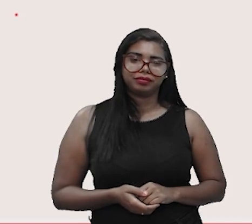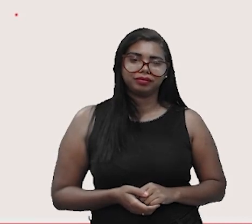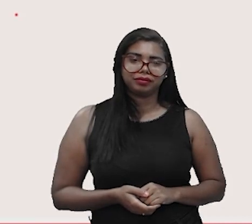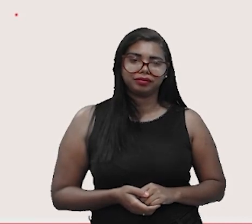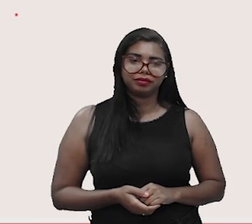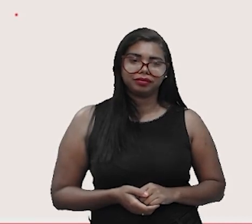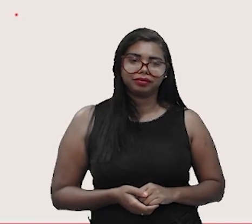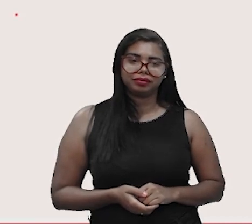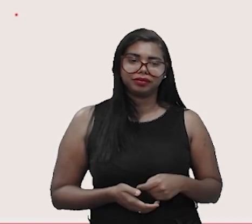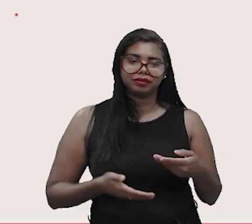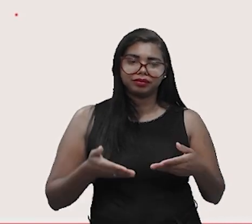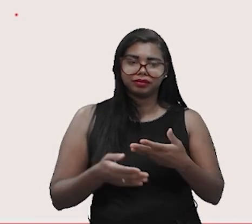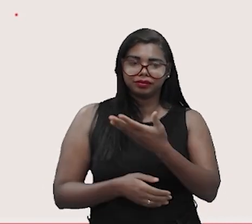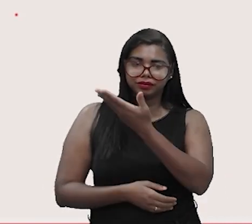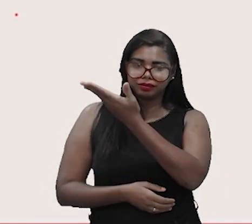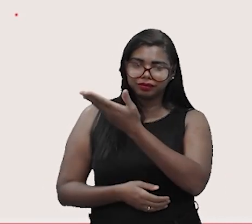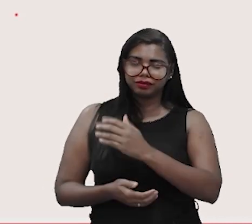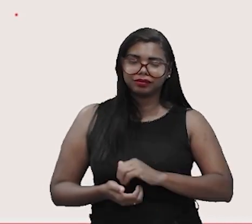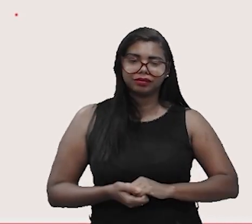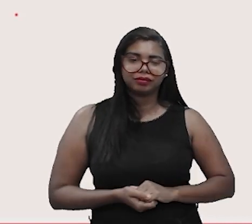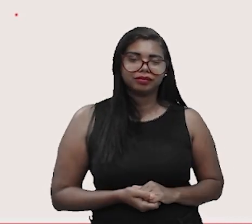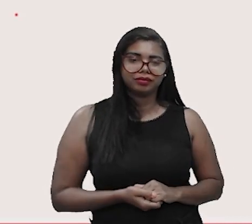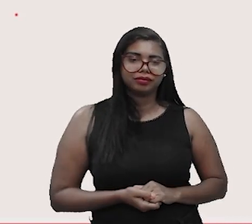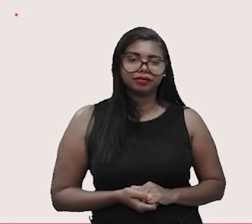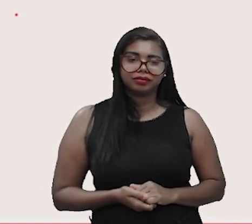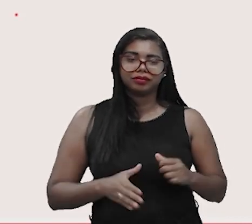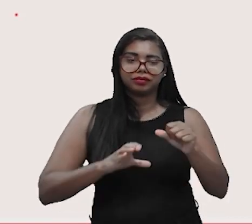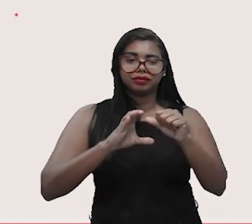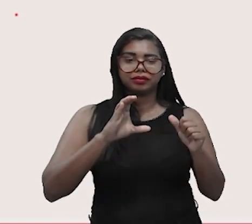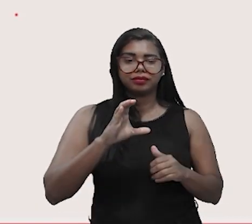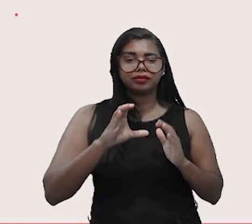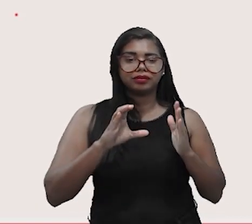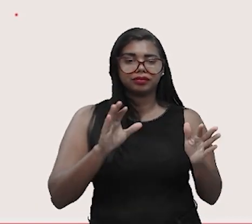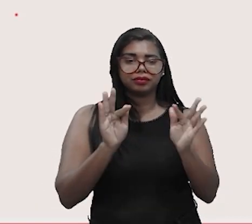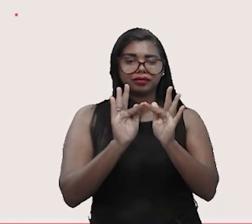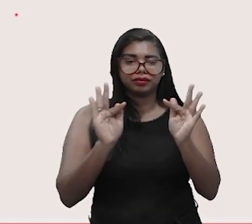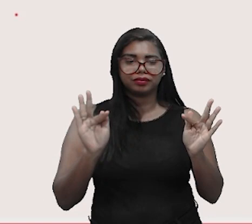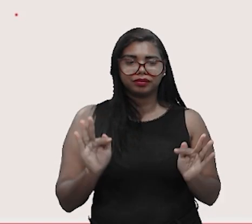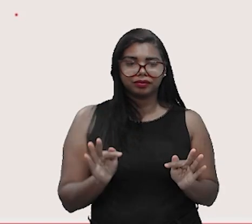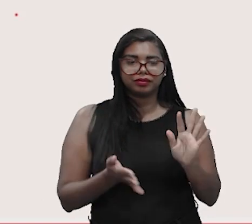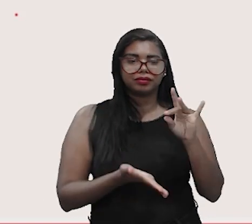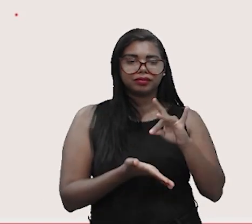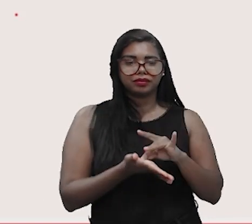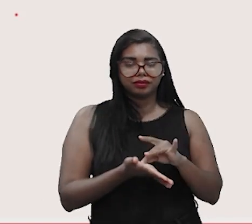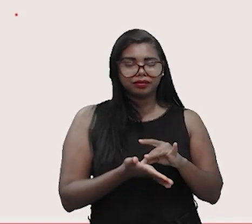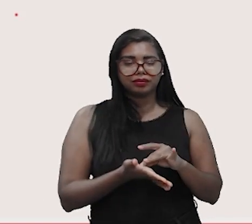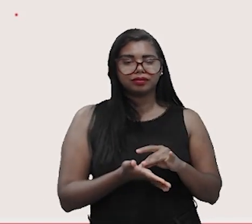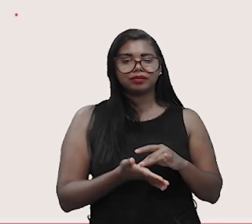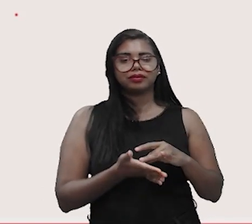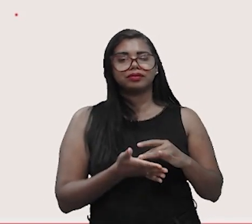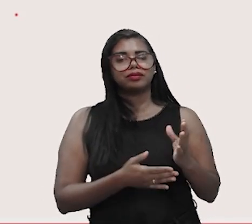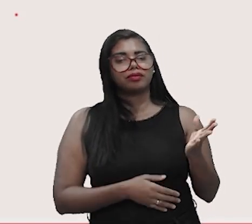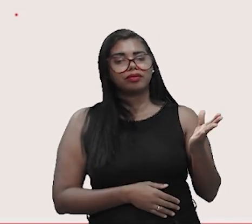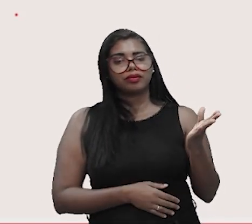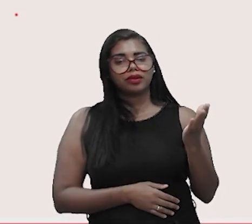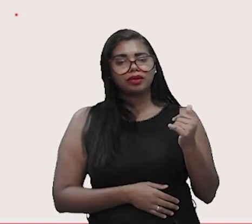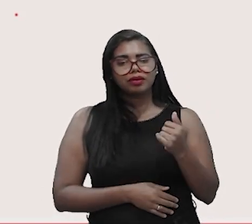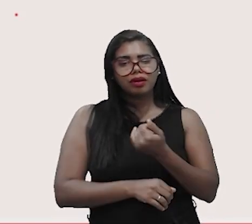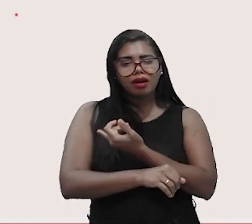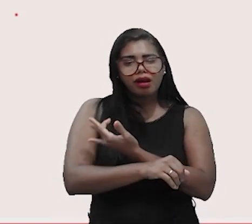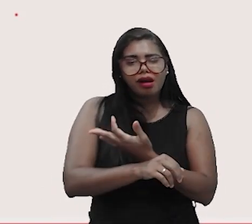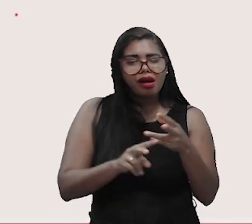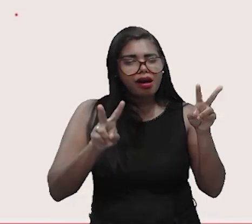envolvendo. Então, isso aqui já é uma característica da função expressiva. Vamos embora ver o capim, ver